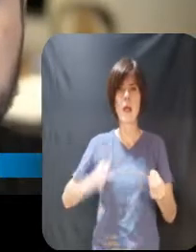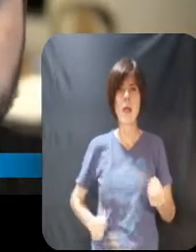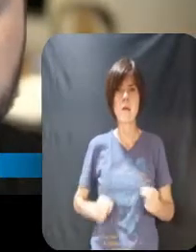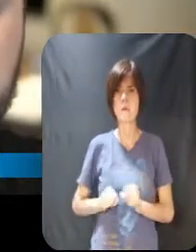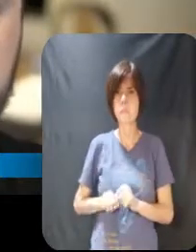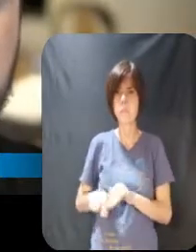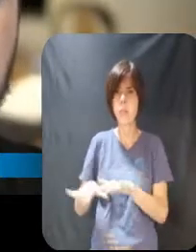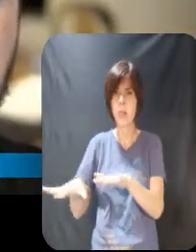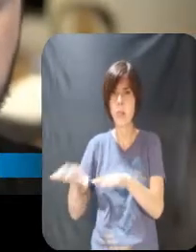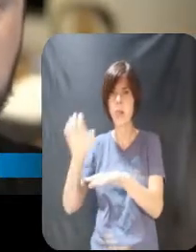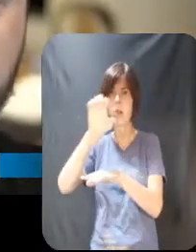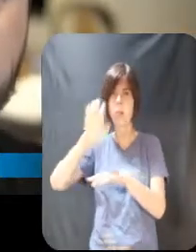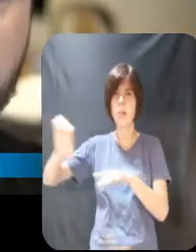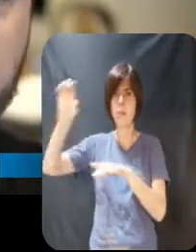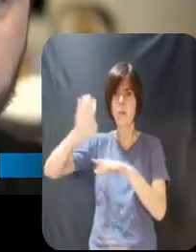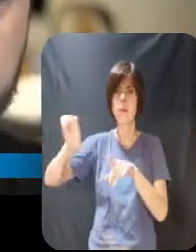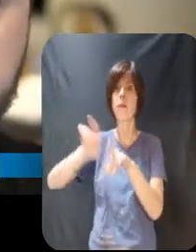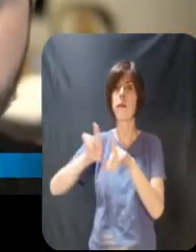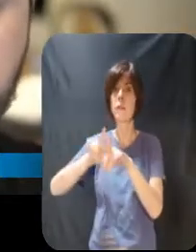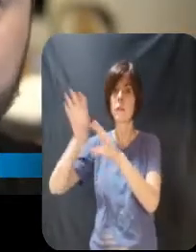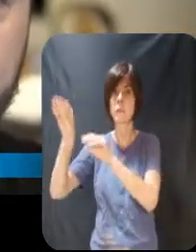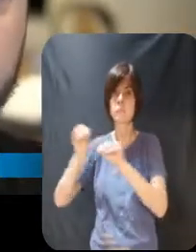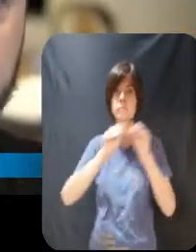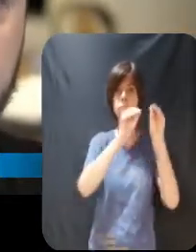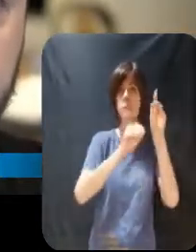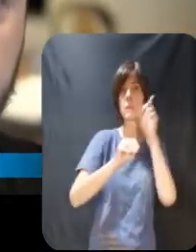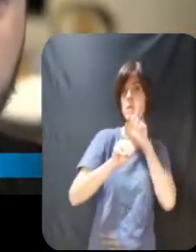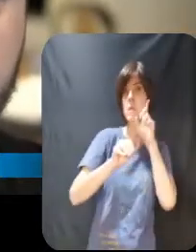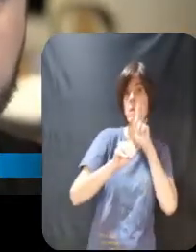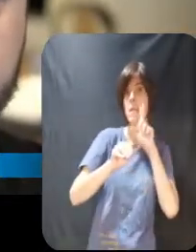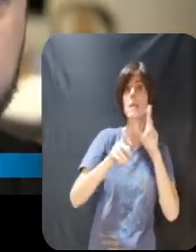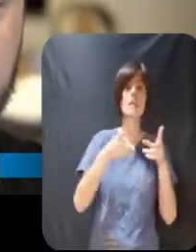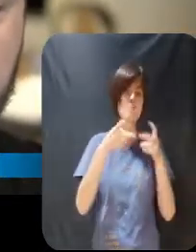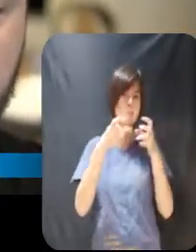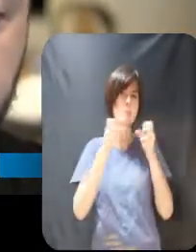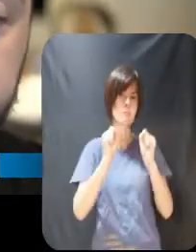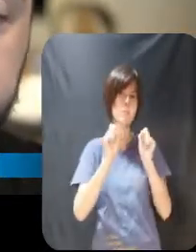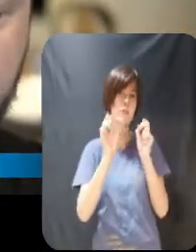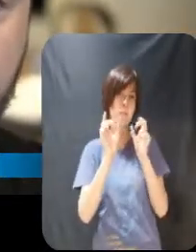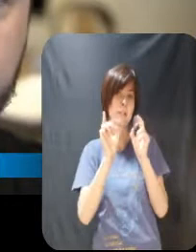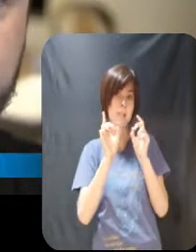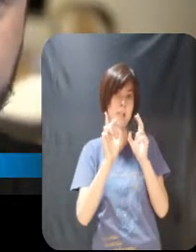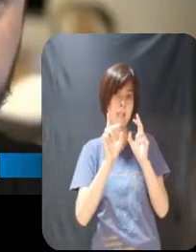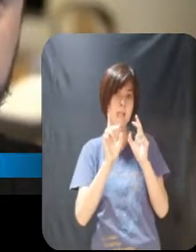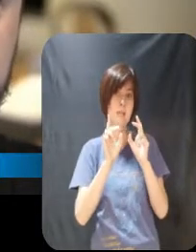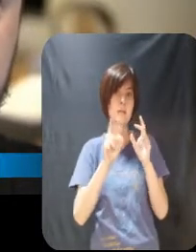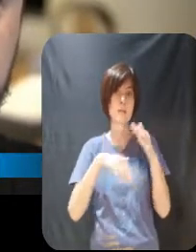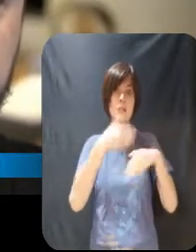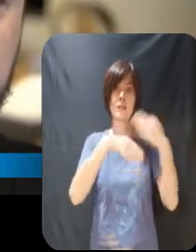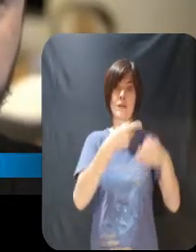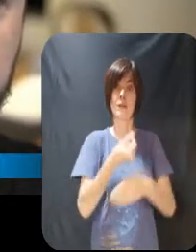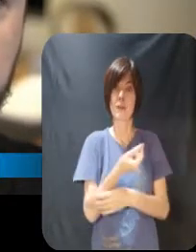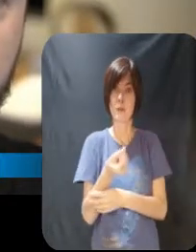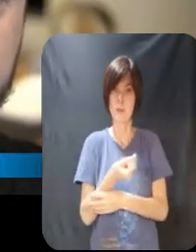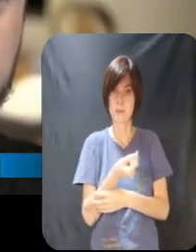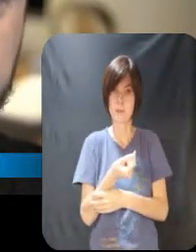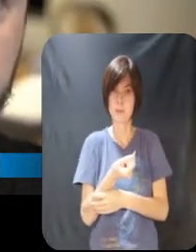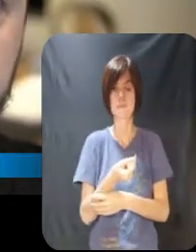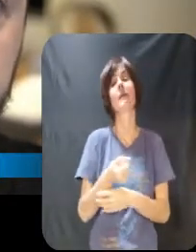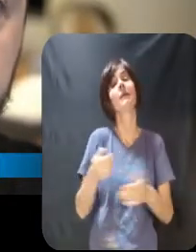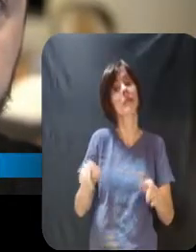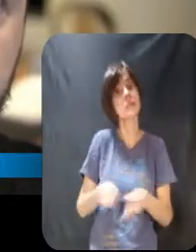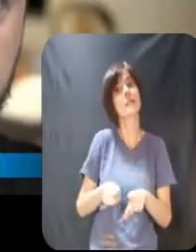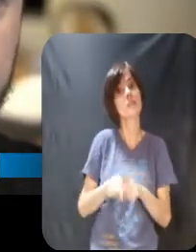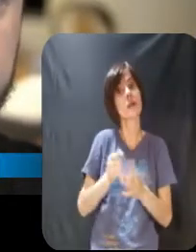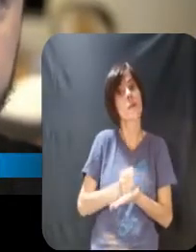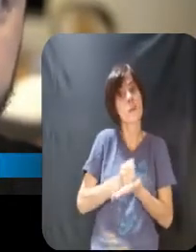vender bastante doses de vacina, o que é um ótimo incentivo para desenvolver uma vacina logo. E fizeram uma vacina